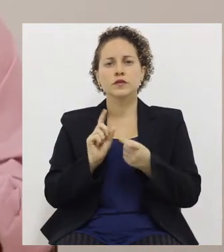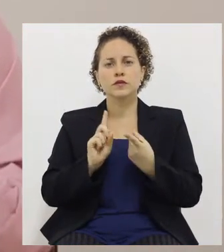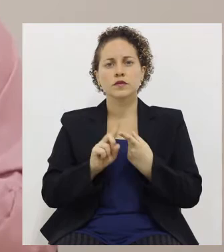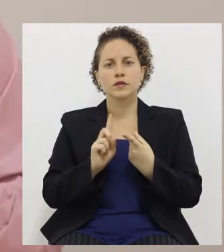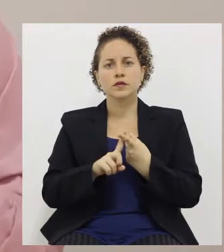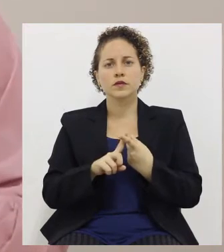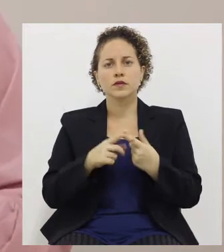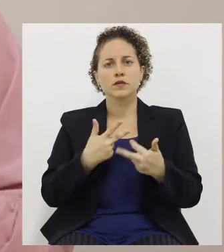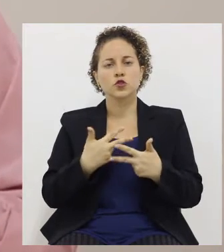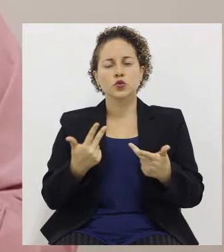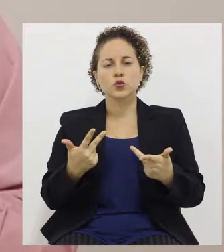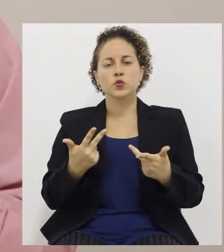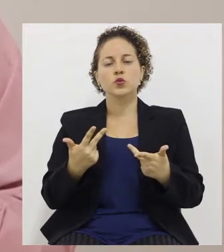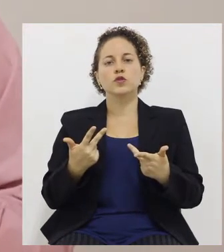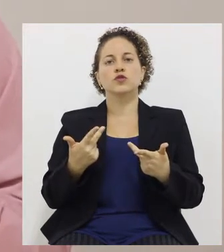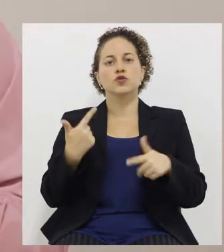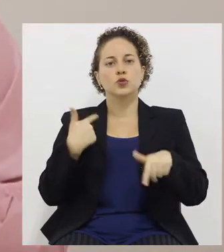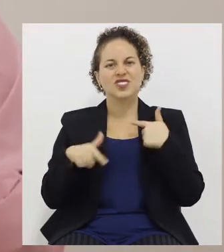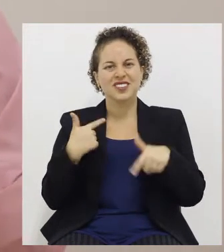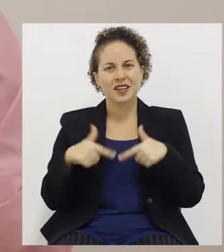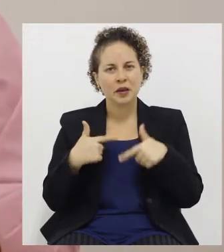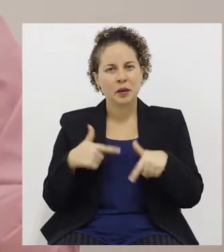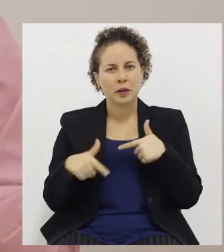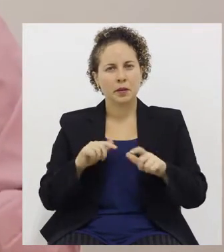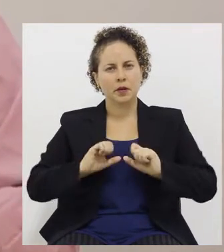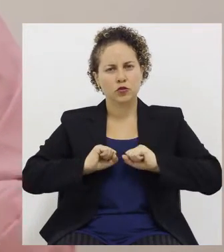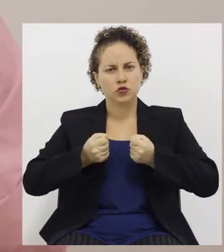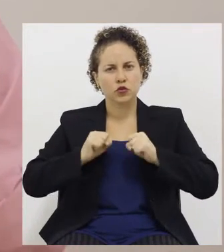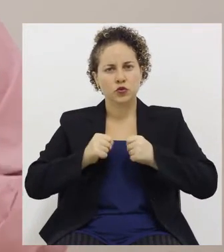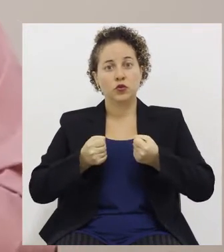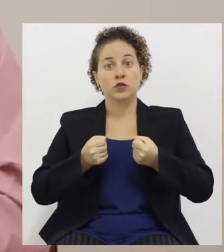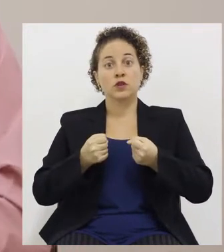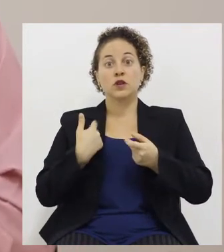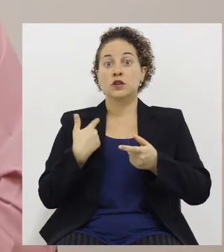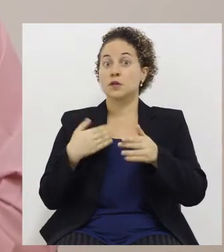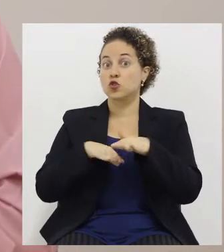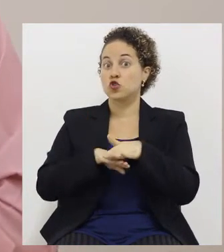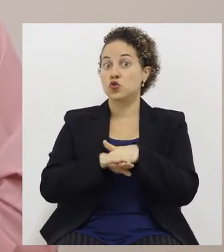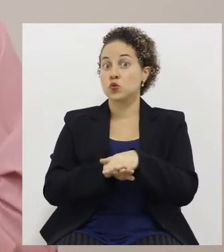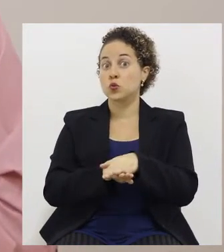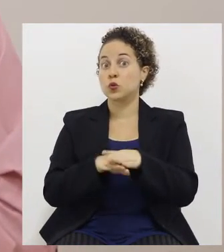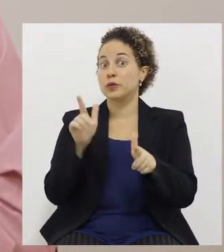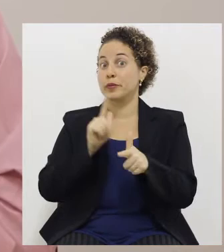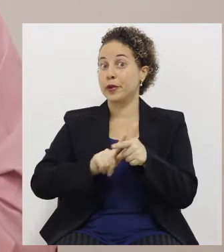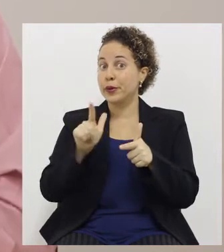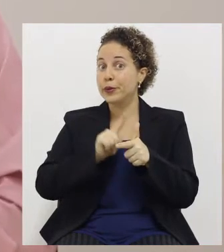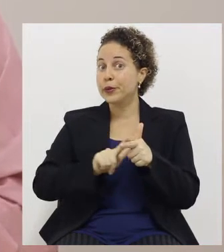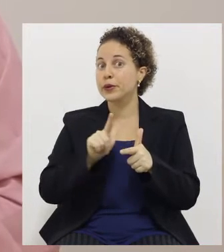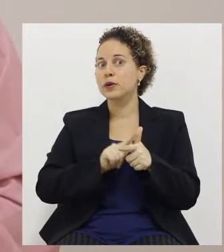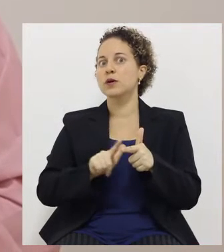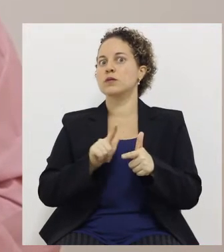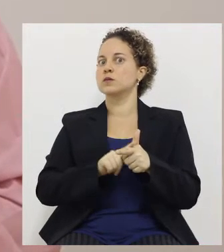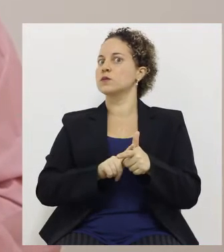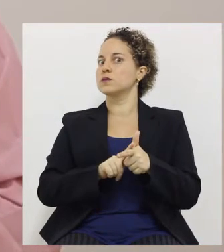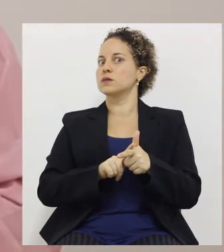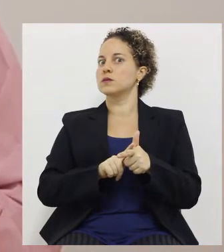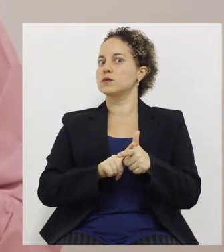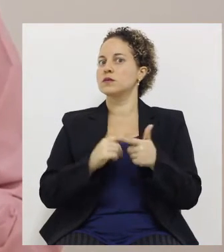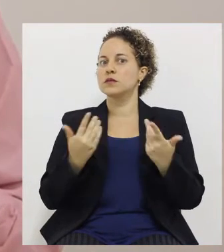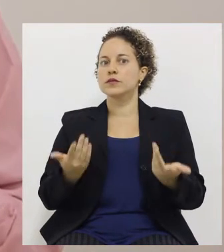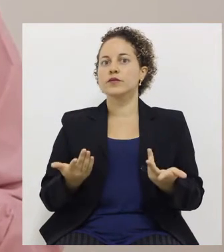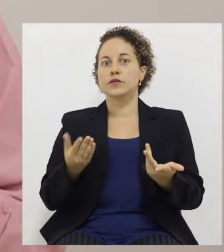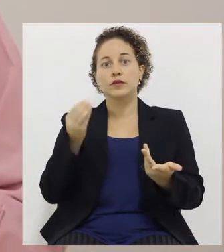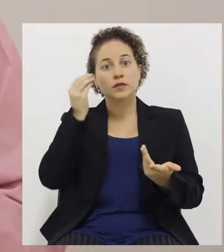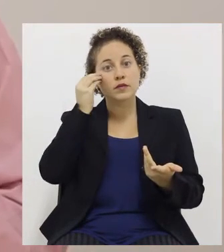As organizações menos eficientes eram marcadas por essa tendência em esconder conflitos. Se os autores estão dizendo que